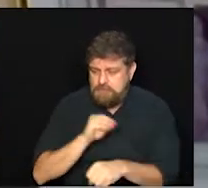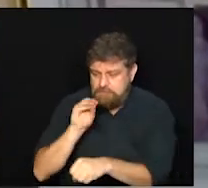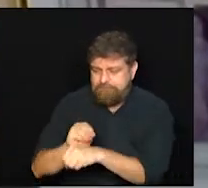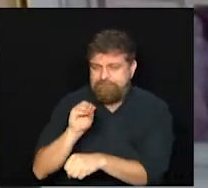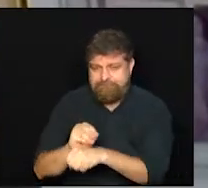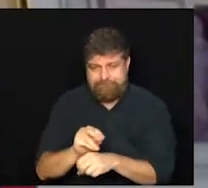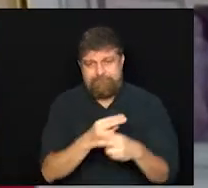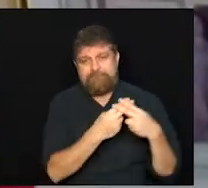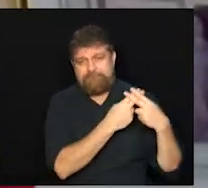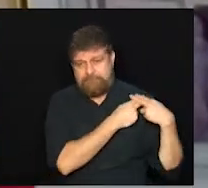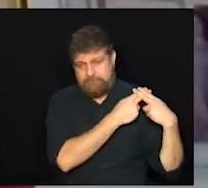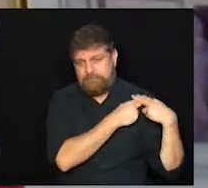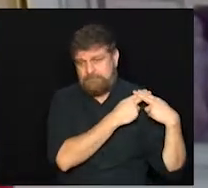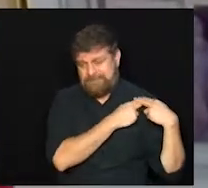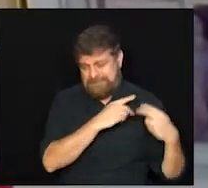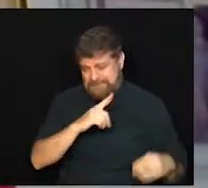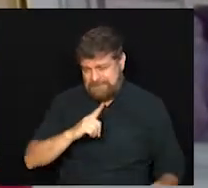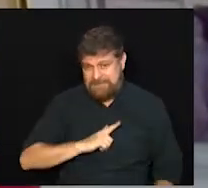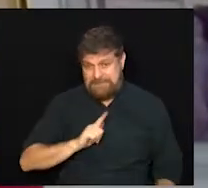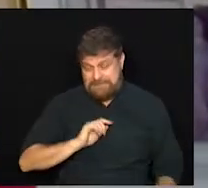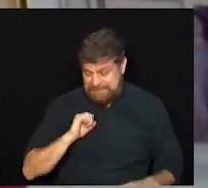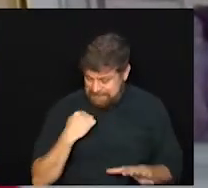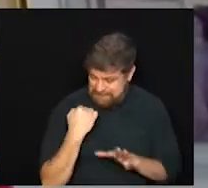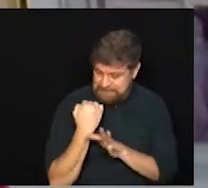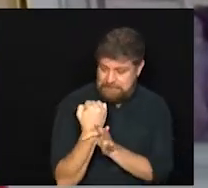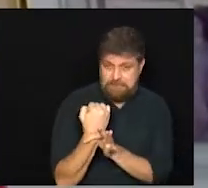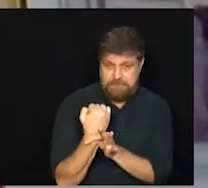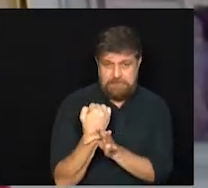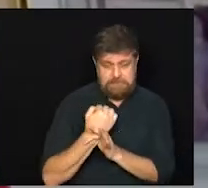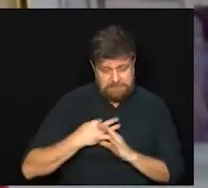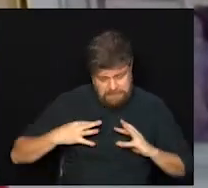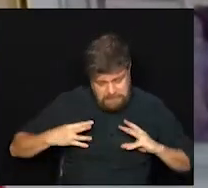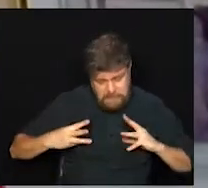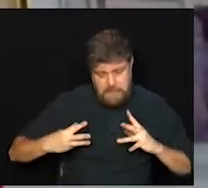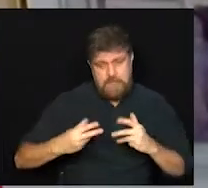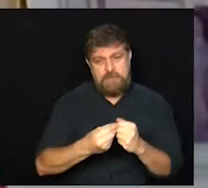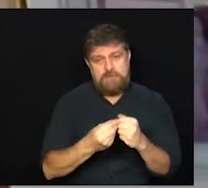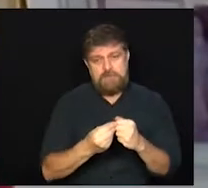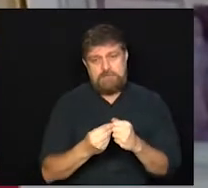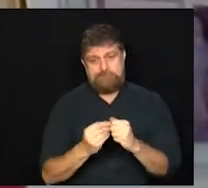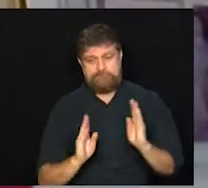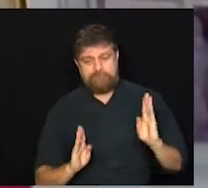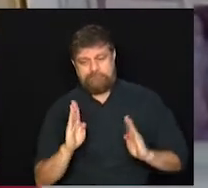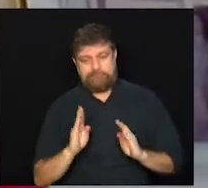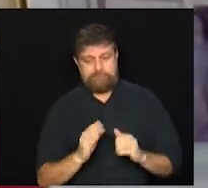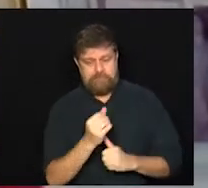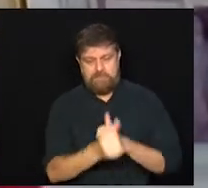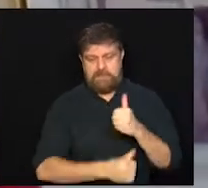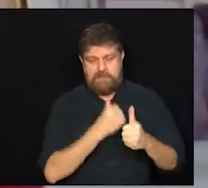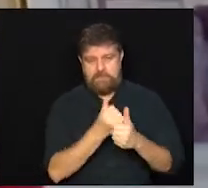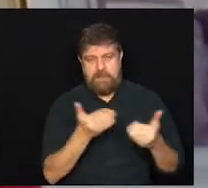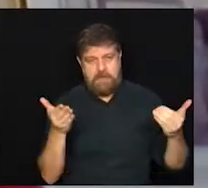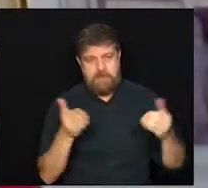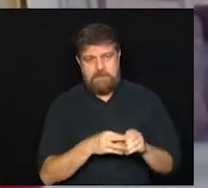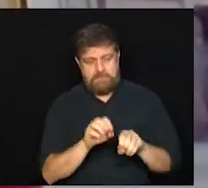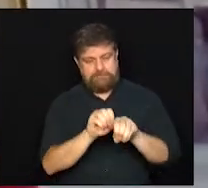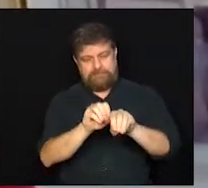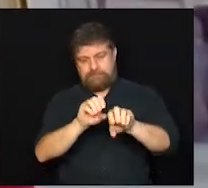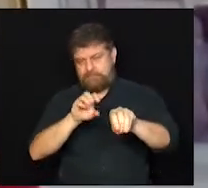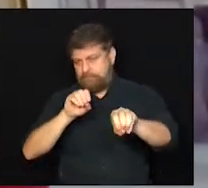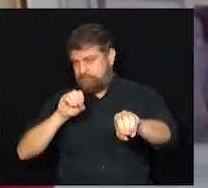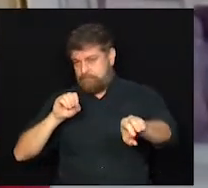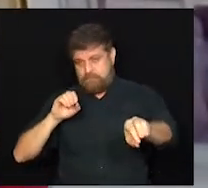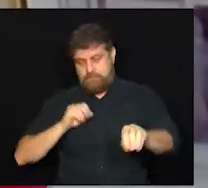e exigir o máximo de segurança possível para todos. Esse semestre, as atividades estão todas remotas, já